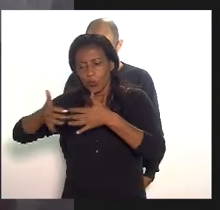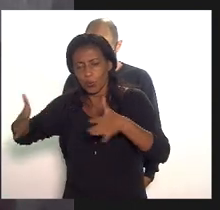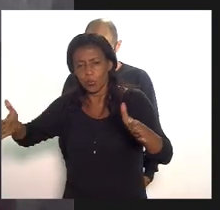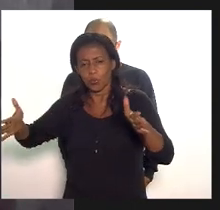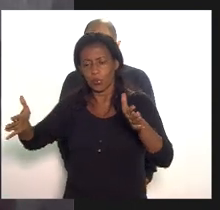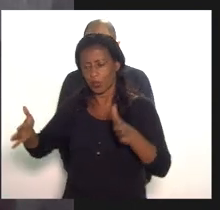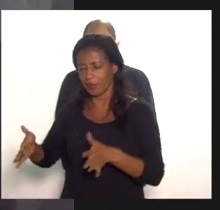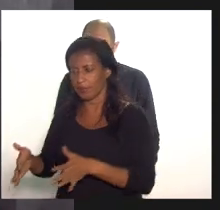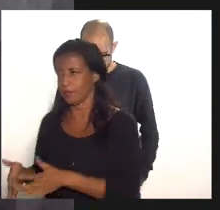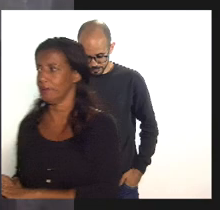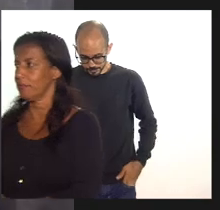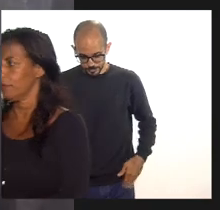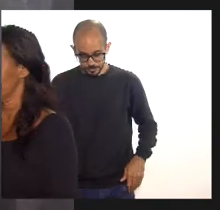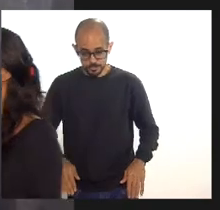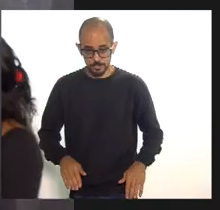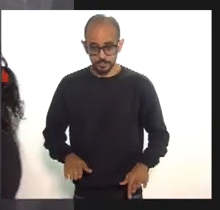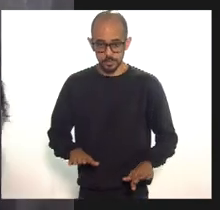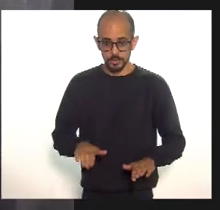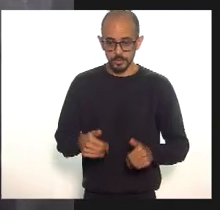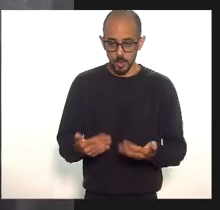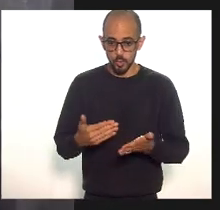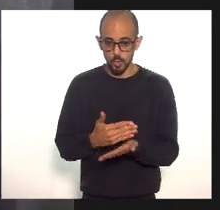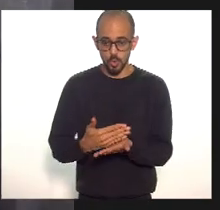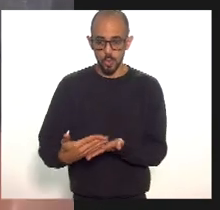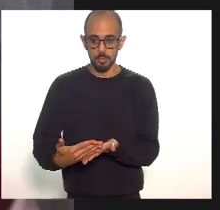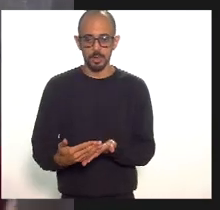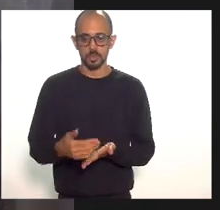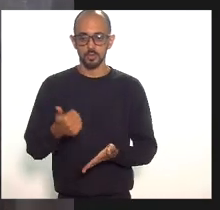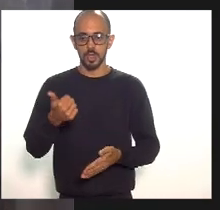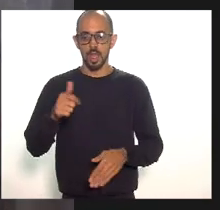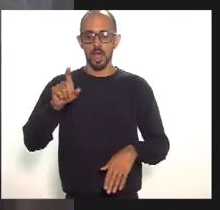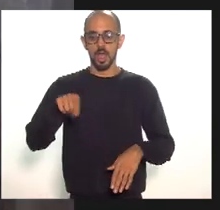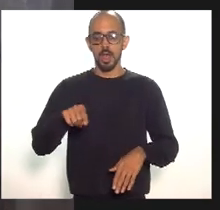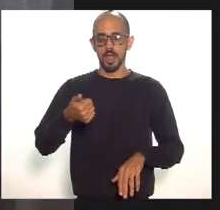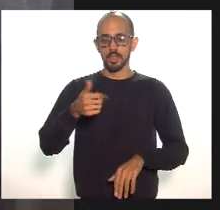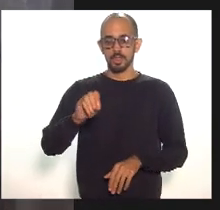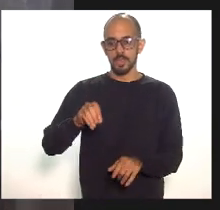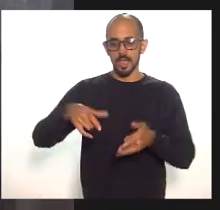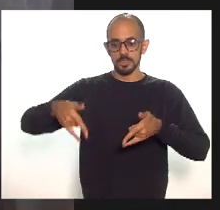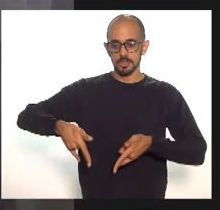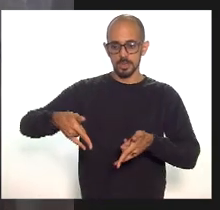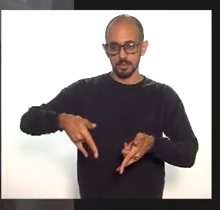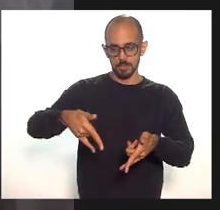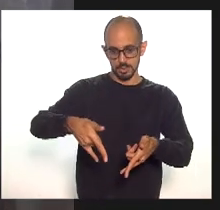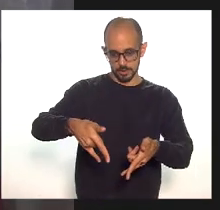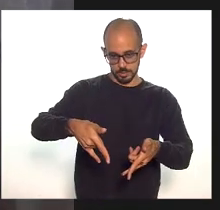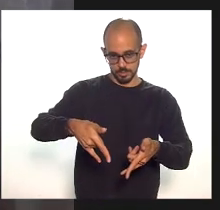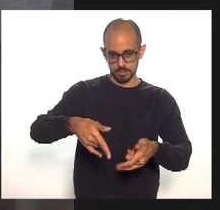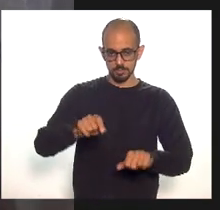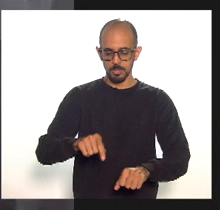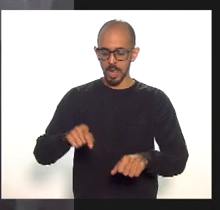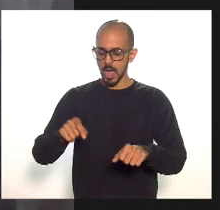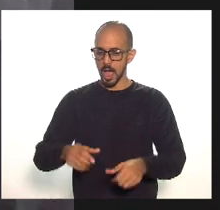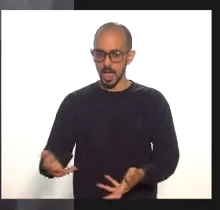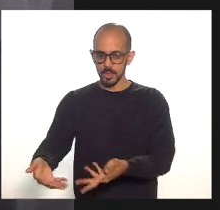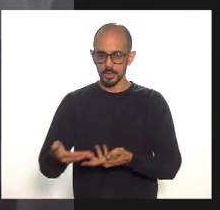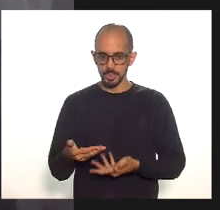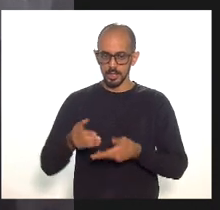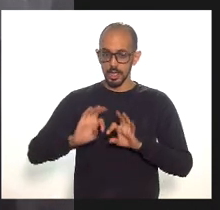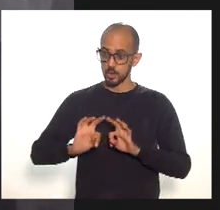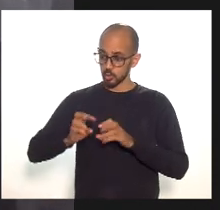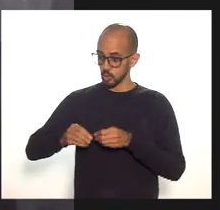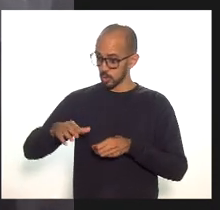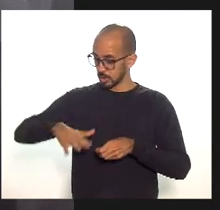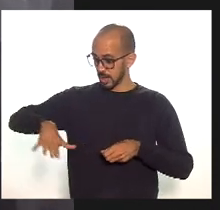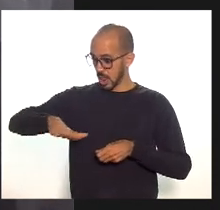funcionar com 10 leitos de CTI, 15 leitos de retaguarda, Então, também para atender a toda aquela nossa região que